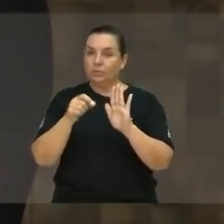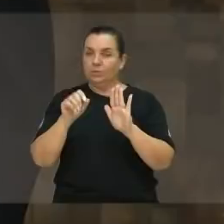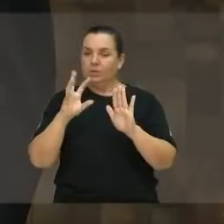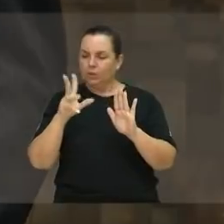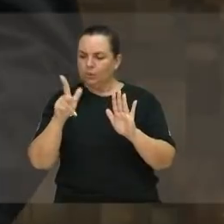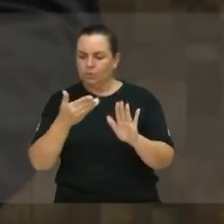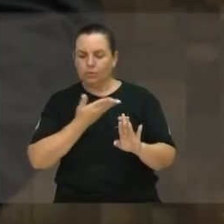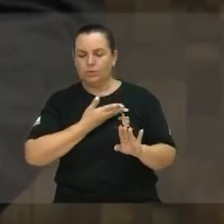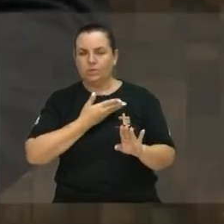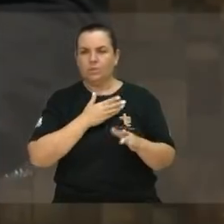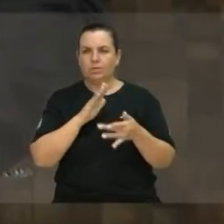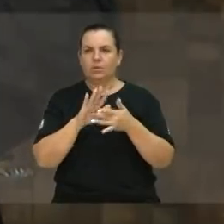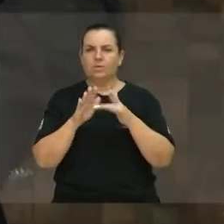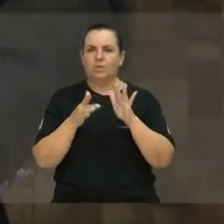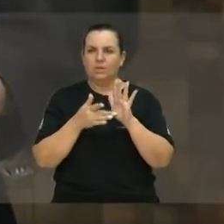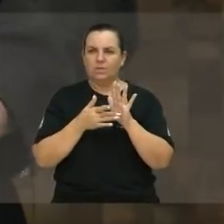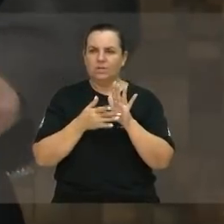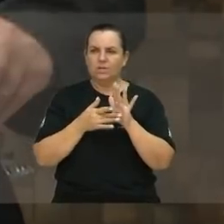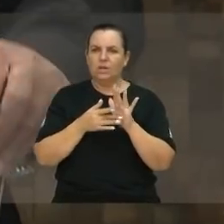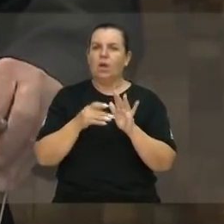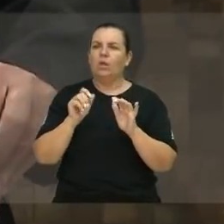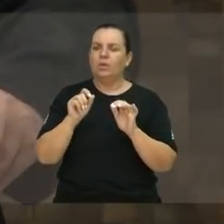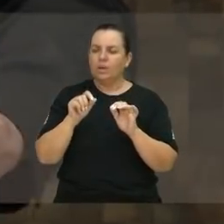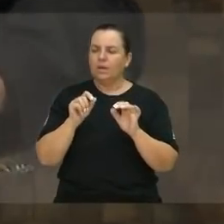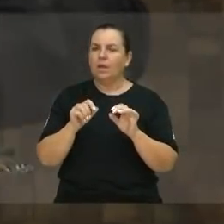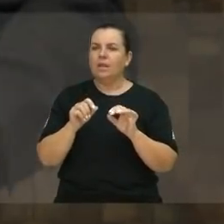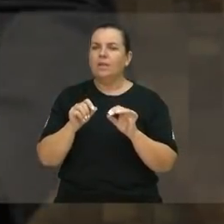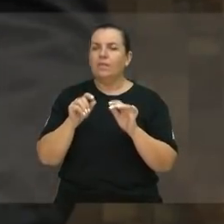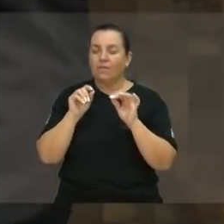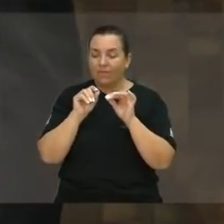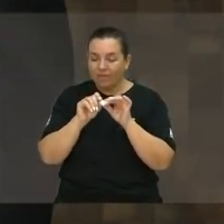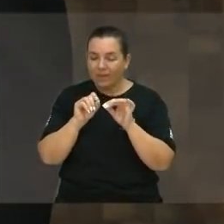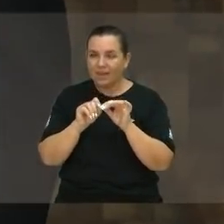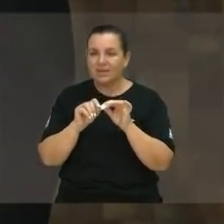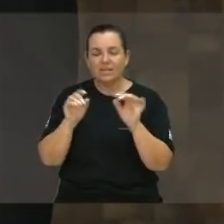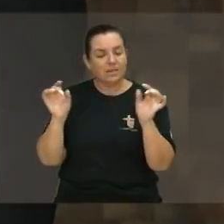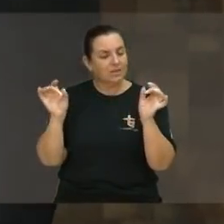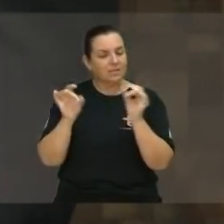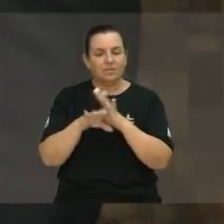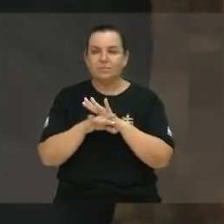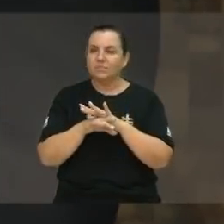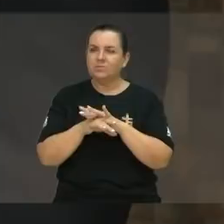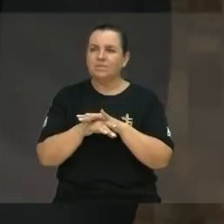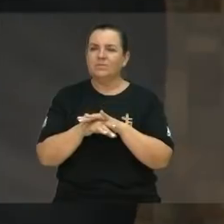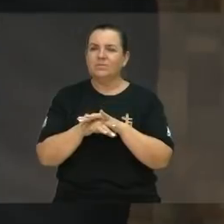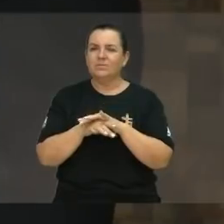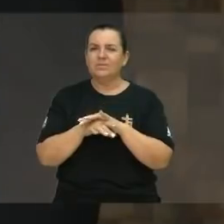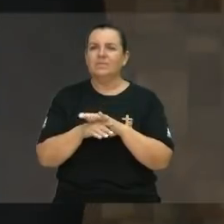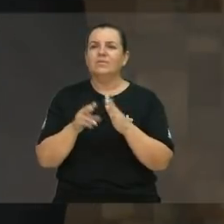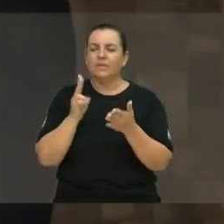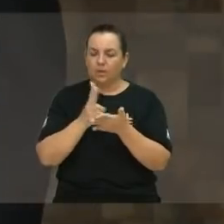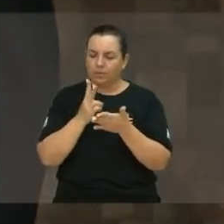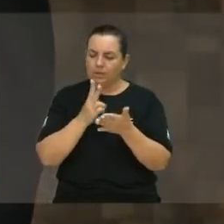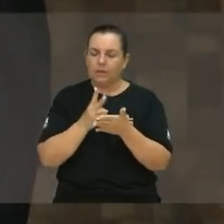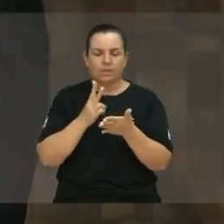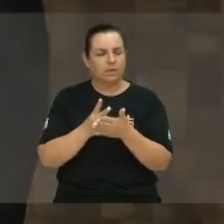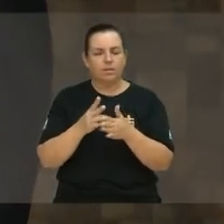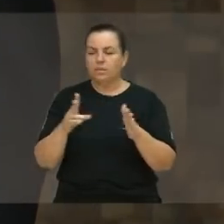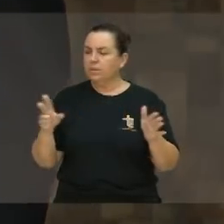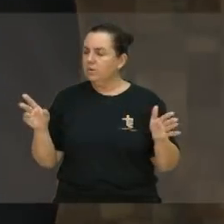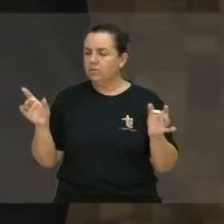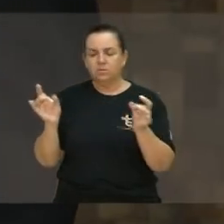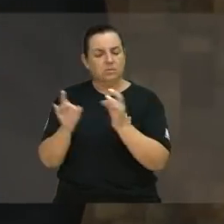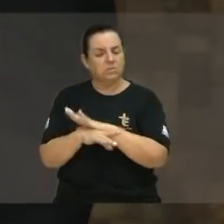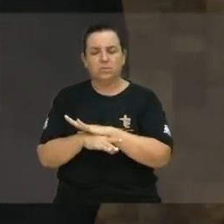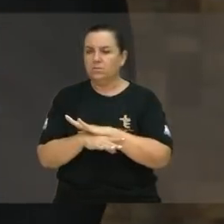discípulo de jesus é aquilo que ele deixou feito e definitivamente feito e para sempre está feito